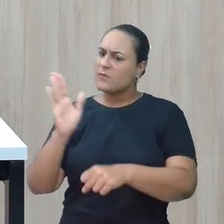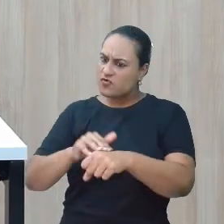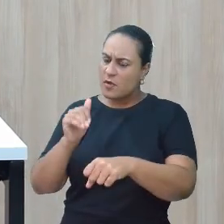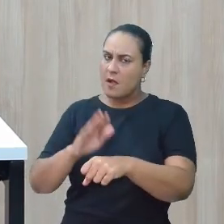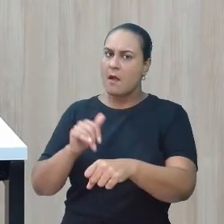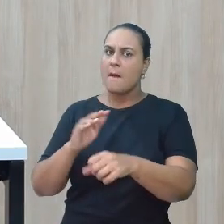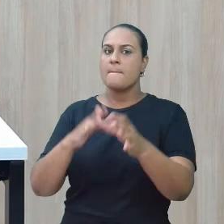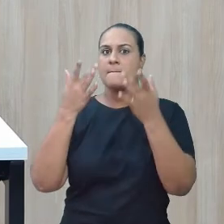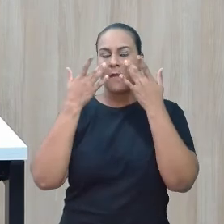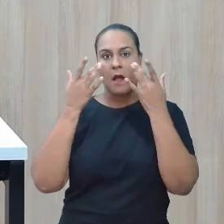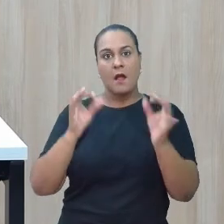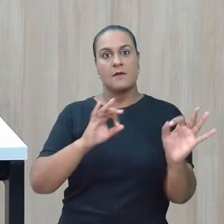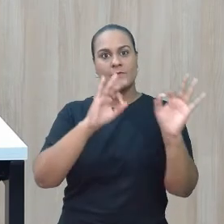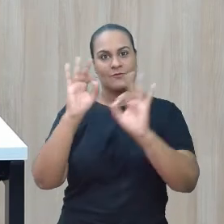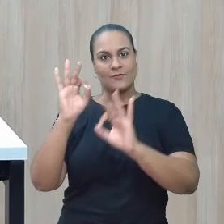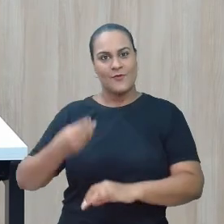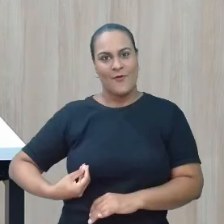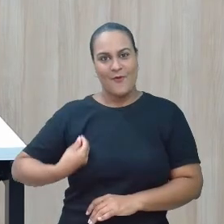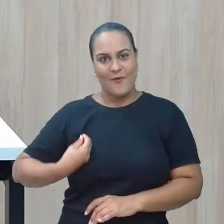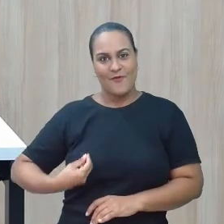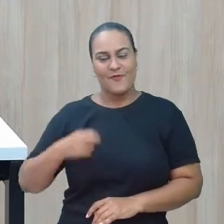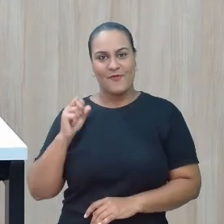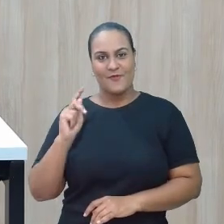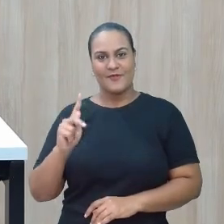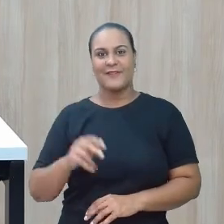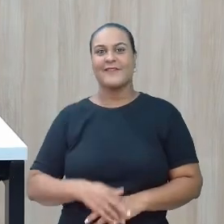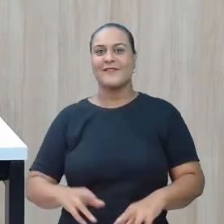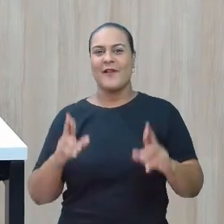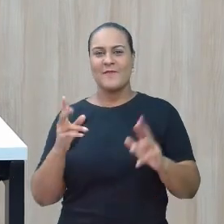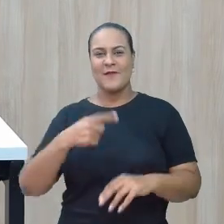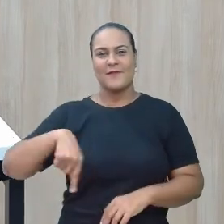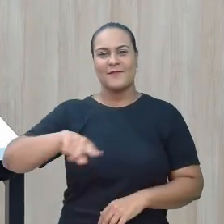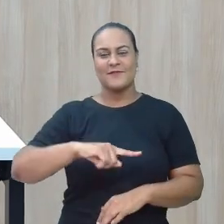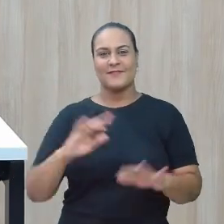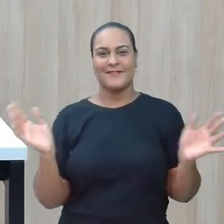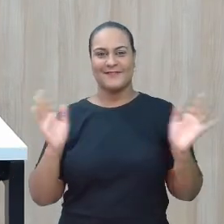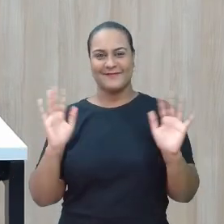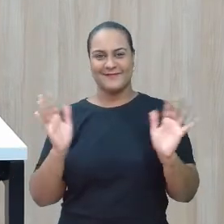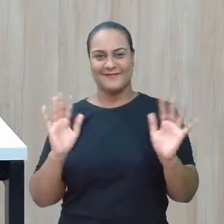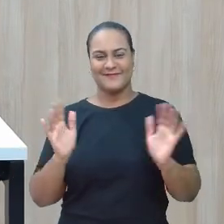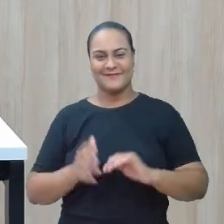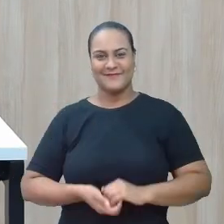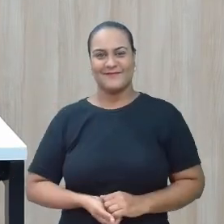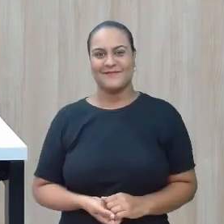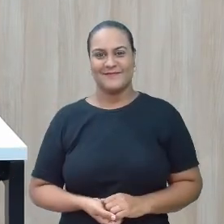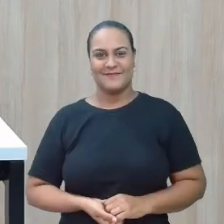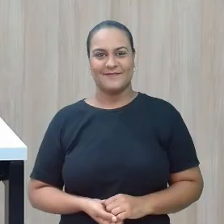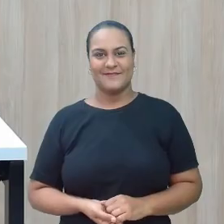momento ao vivo, ok? Conto com vocês e até a próxima, pessoal!